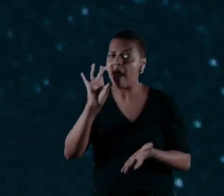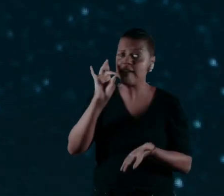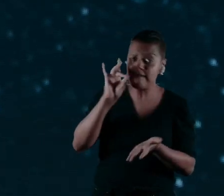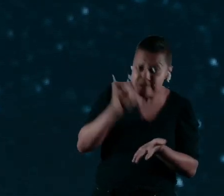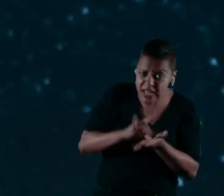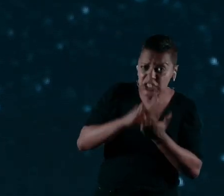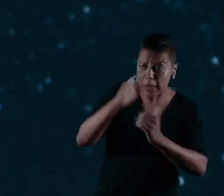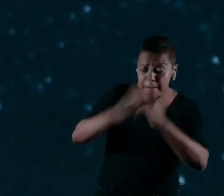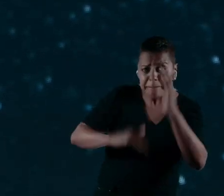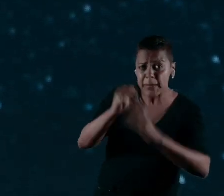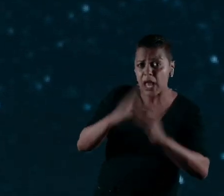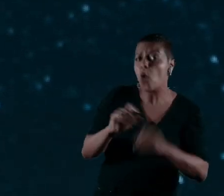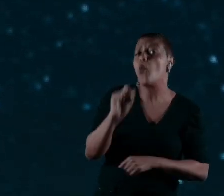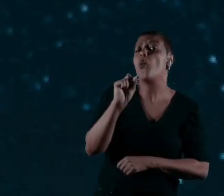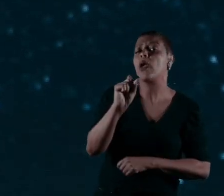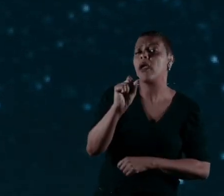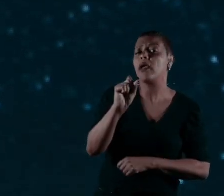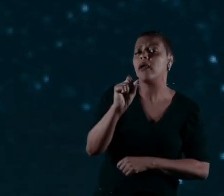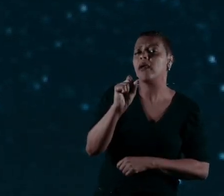verdadeiras.